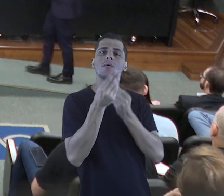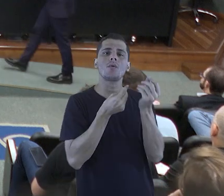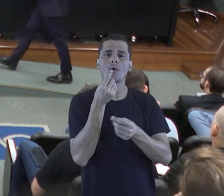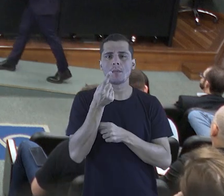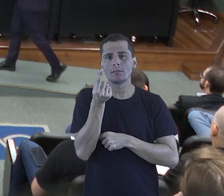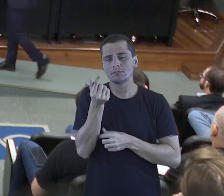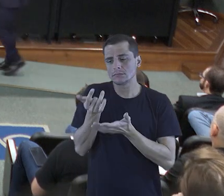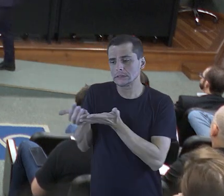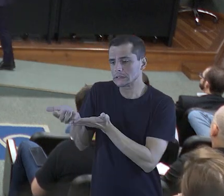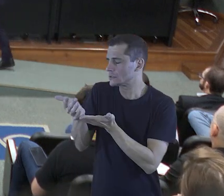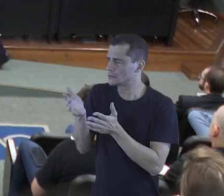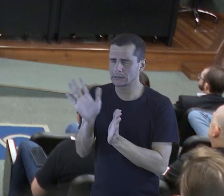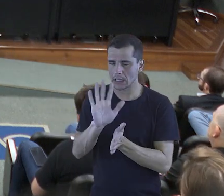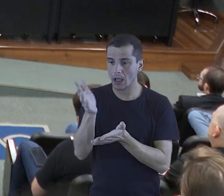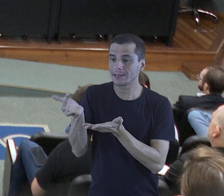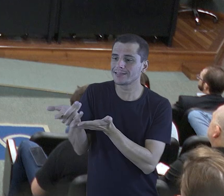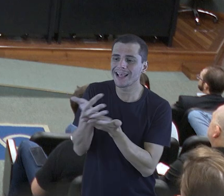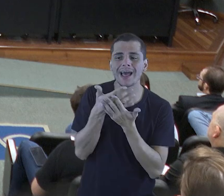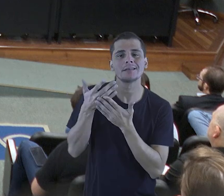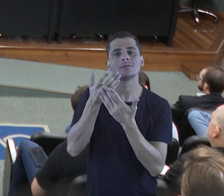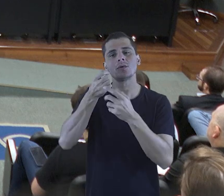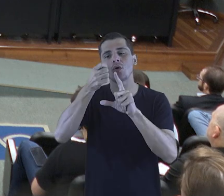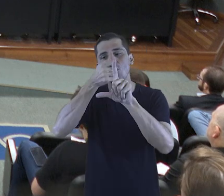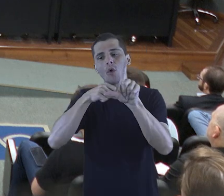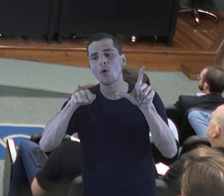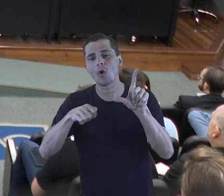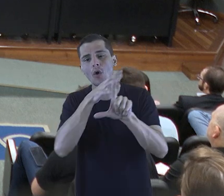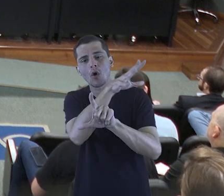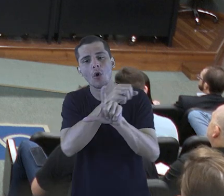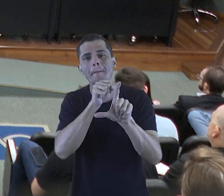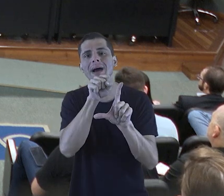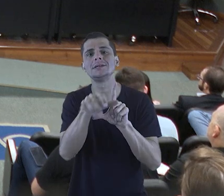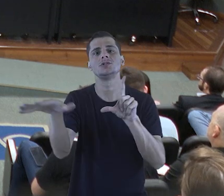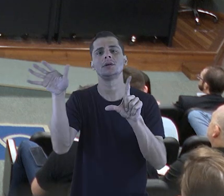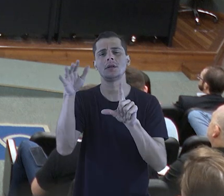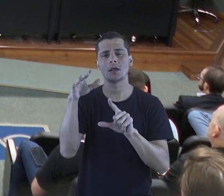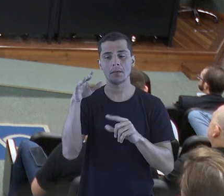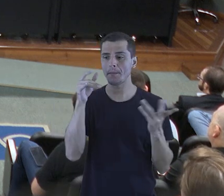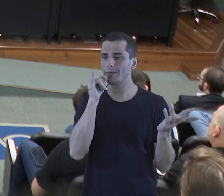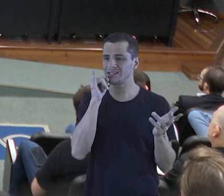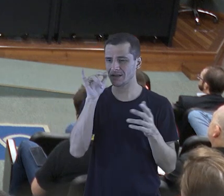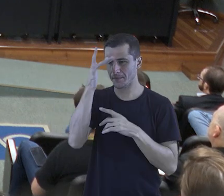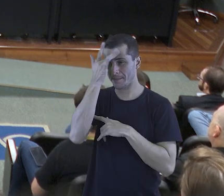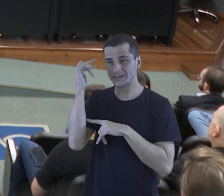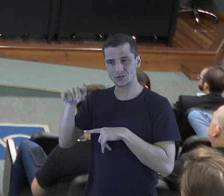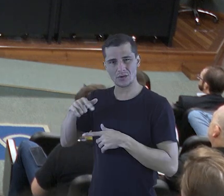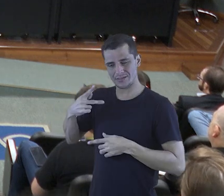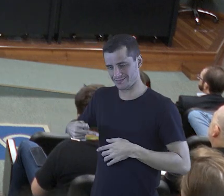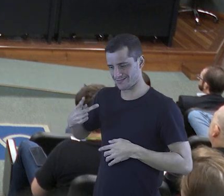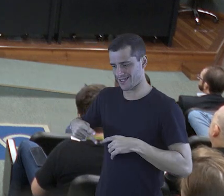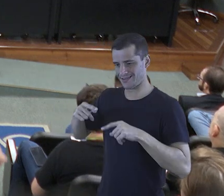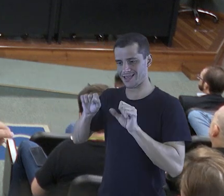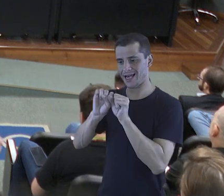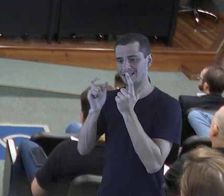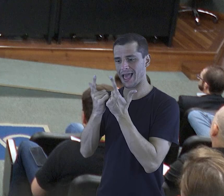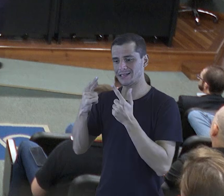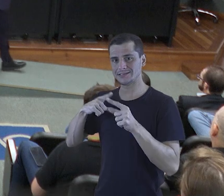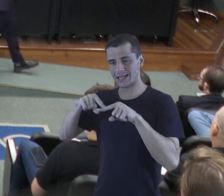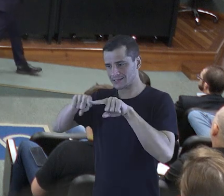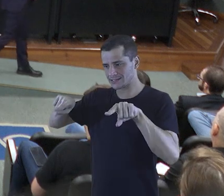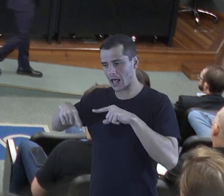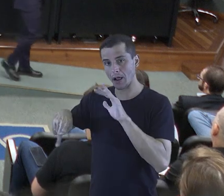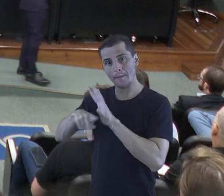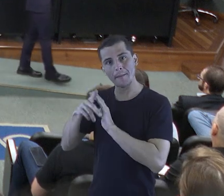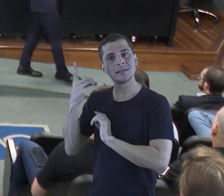meio sem muito critério. E é por isso que é importante a gente ter essa noção. Então, por exemplo, o cidadão que se